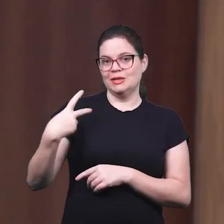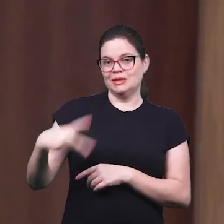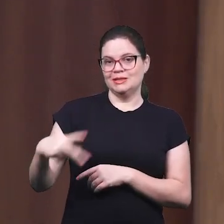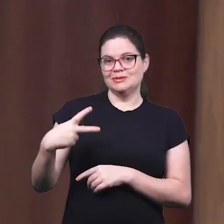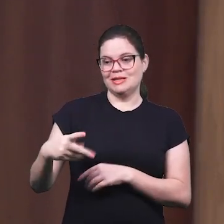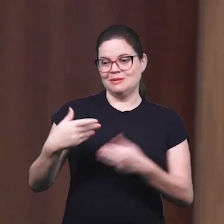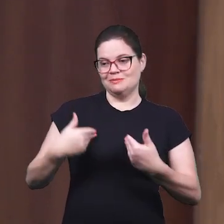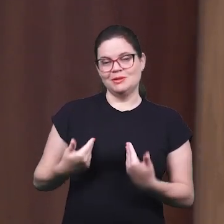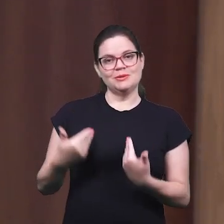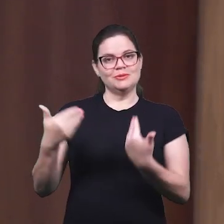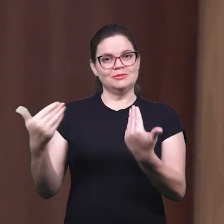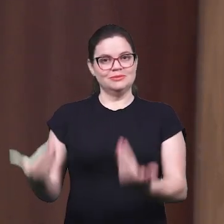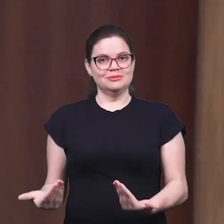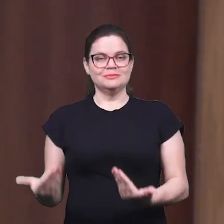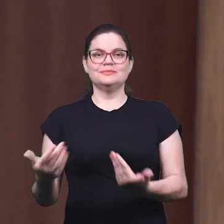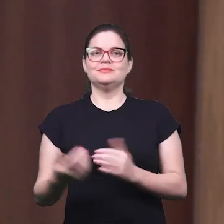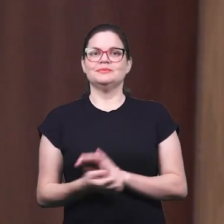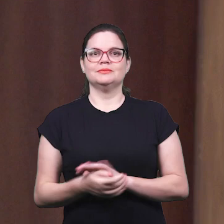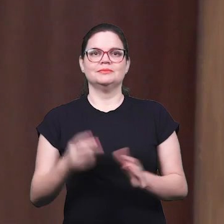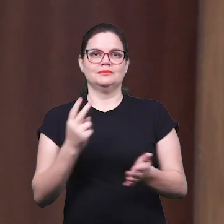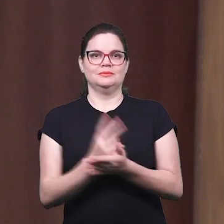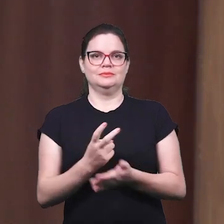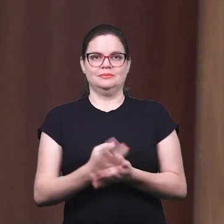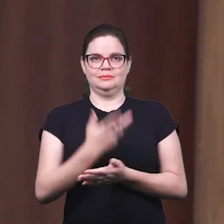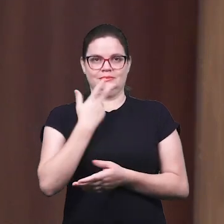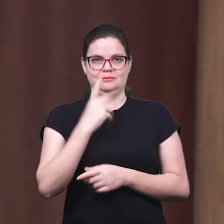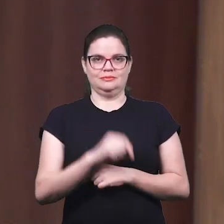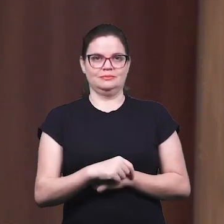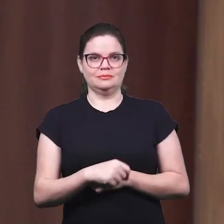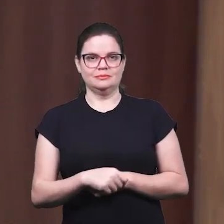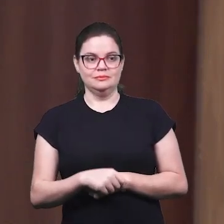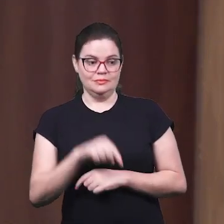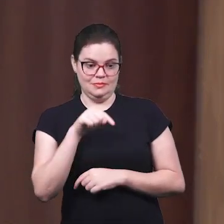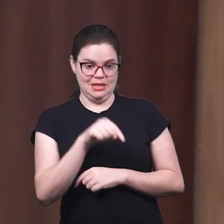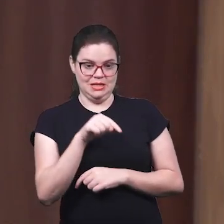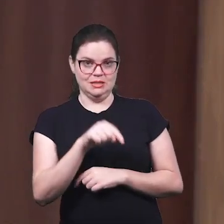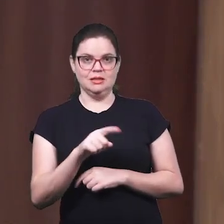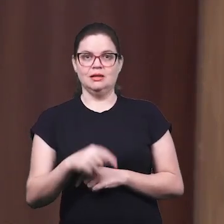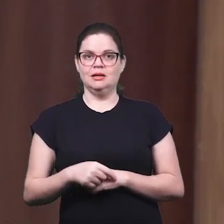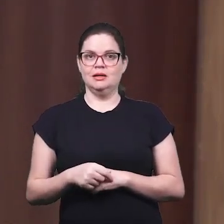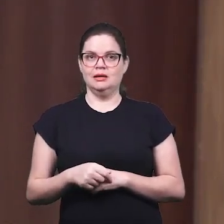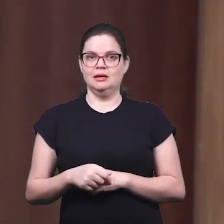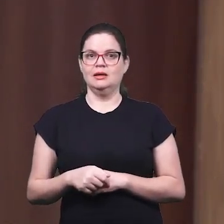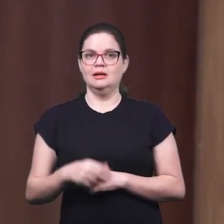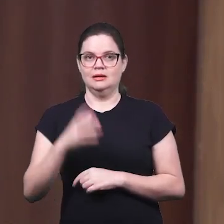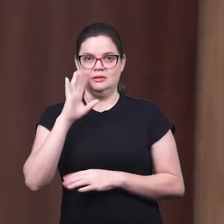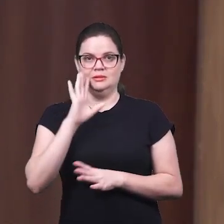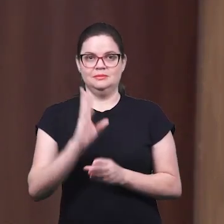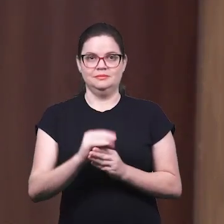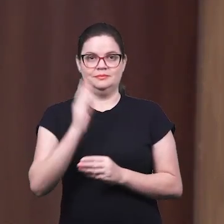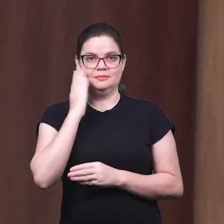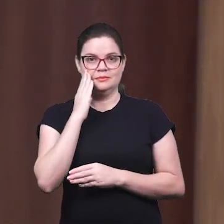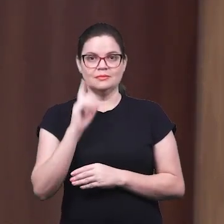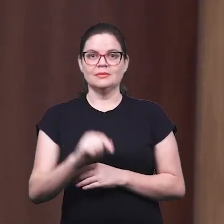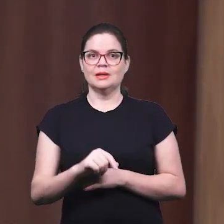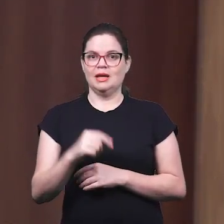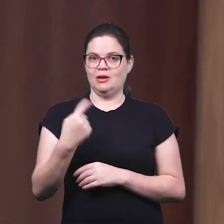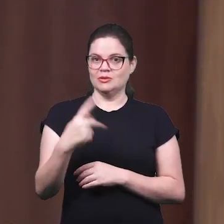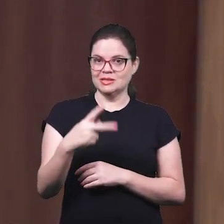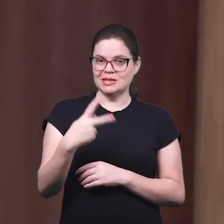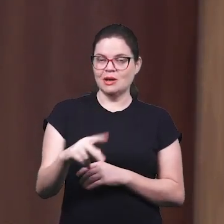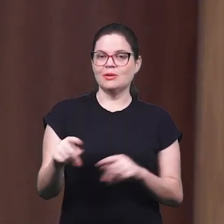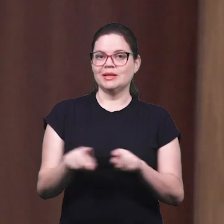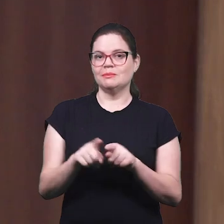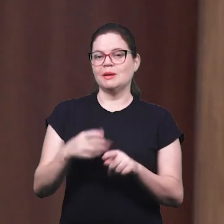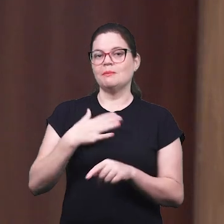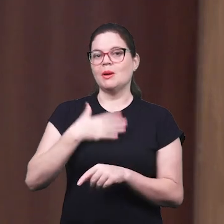Mequinho, meu amigo. Ele sempre fala comigo, oh, isso aqui é seu valor, mas também está atendendo o pedido do meu pai. Meu